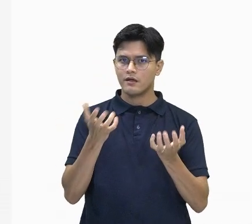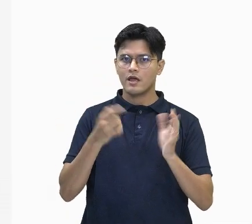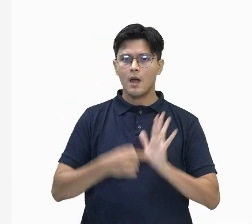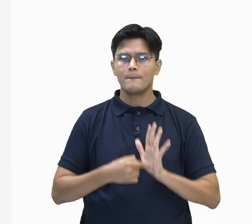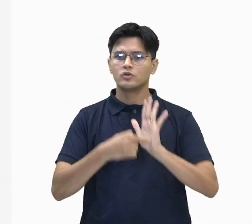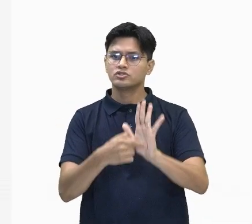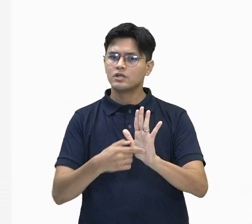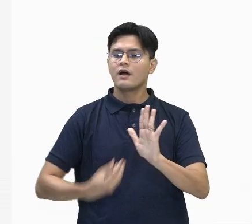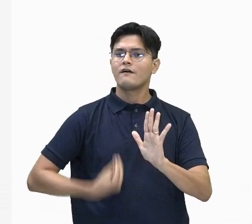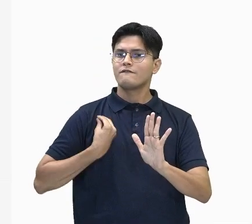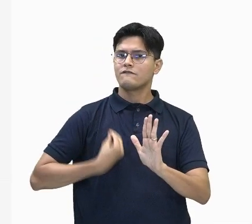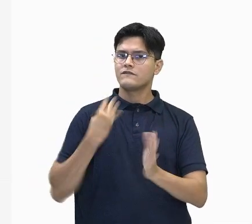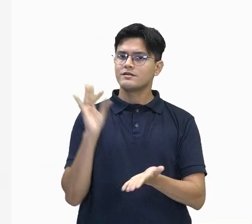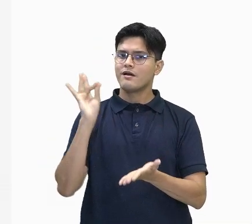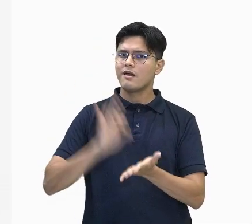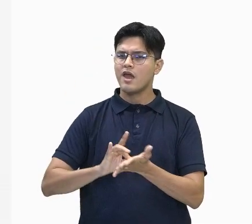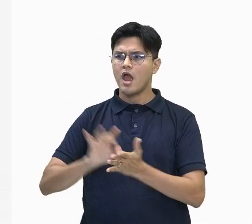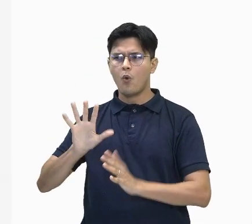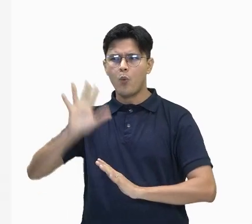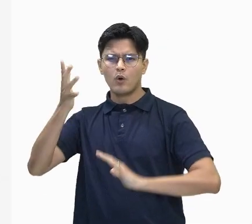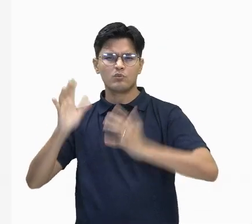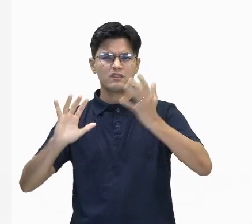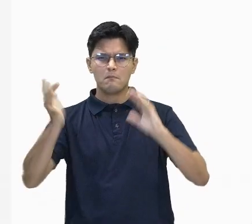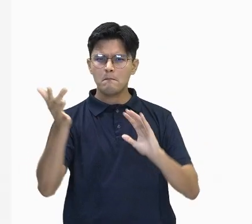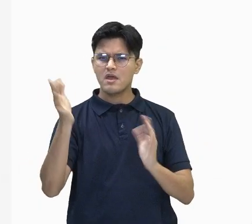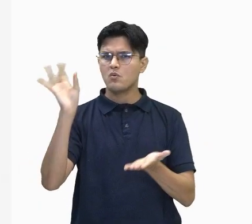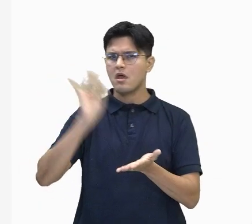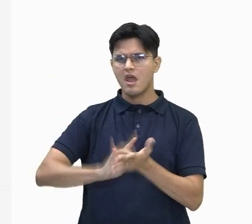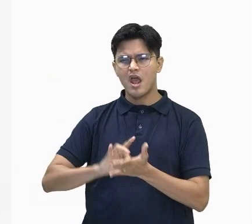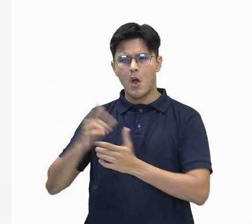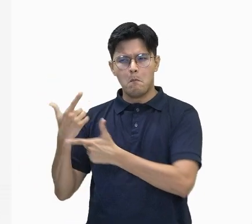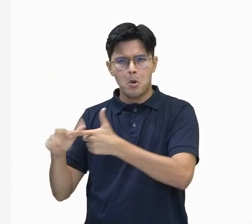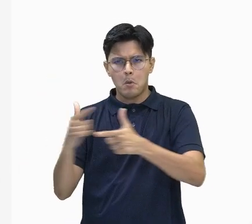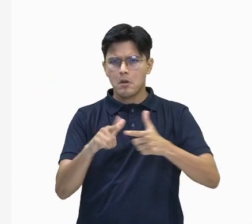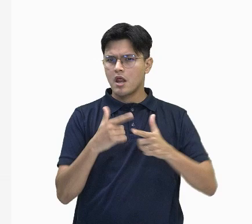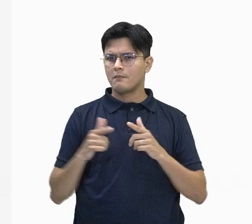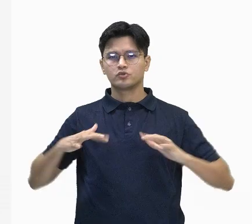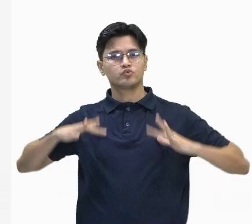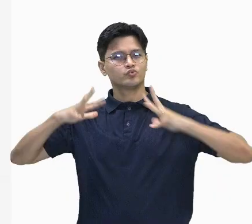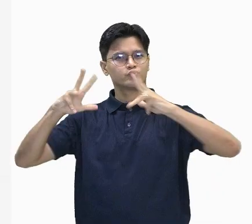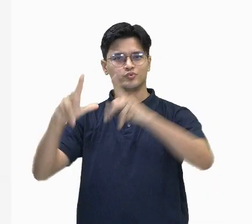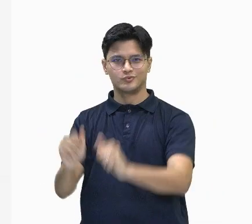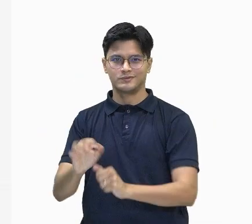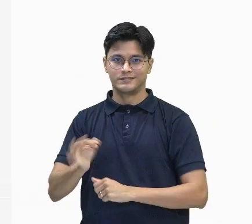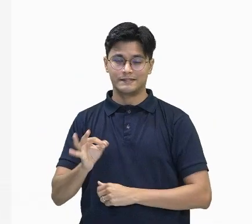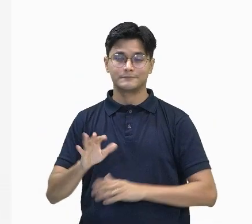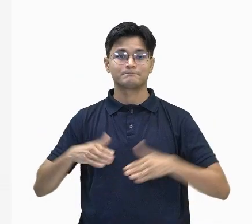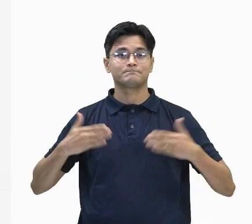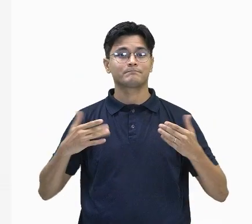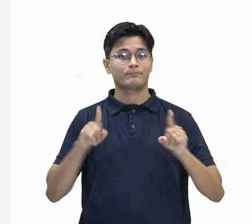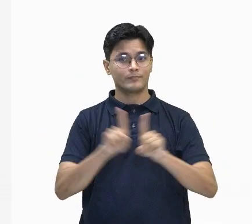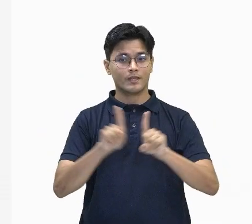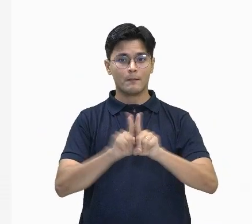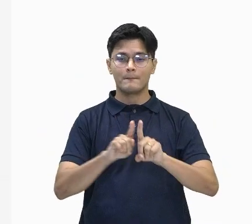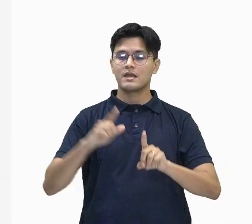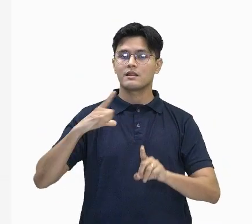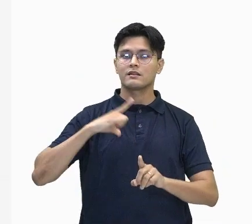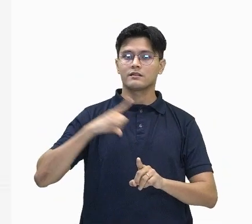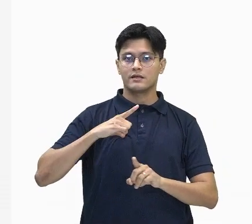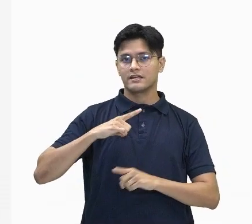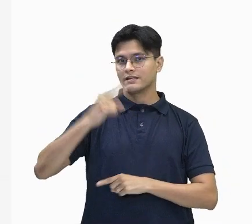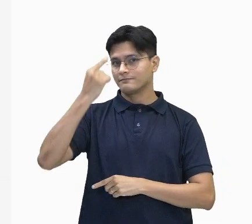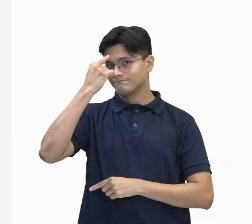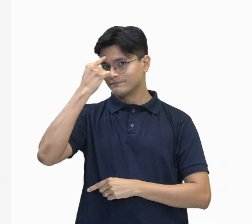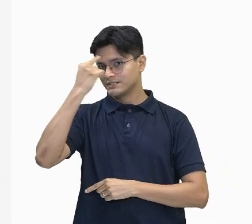como ela é na realidade, como ela ocorre na sociedade. Então, nós temos também as ideias